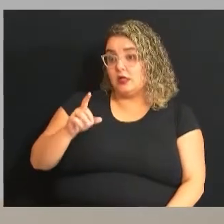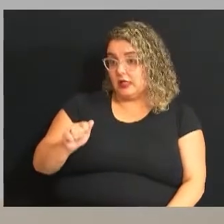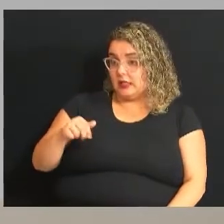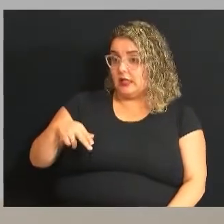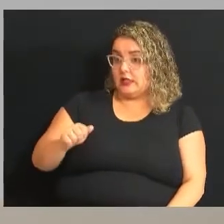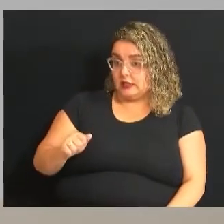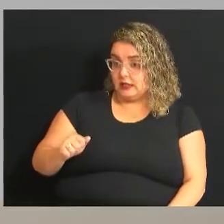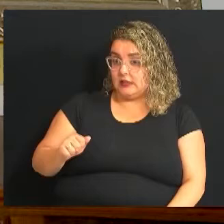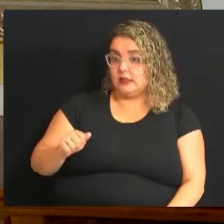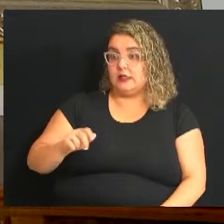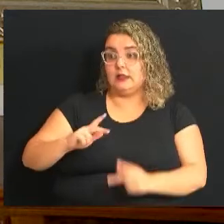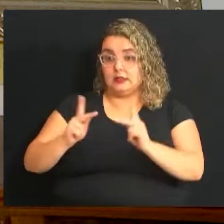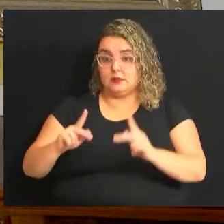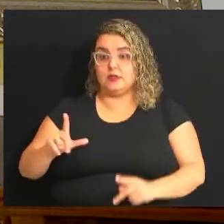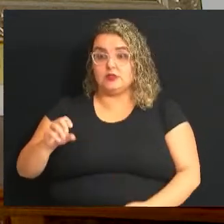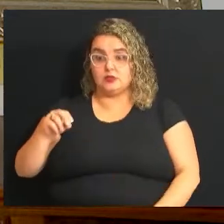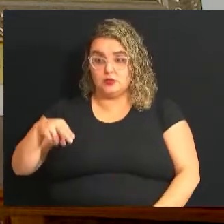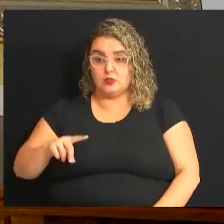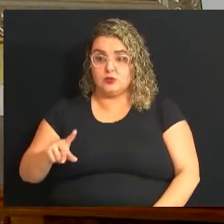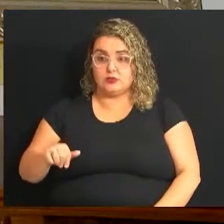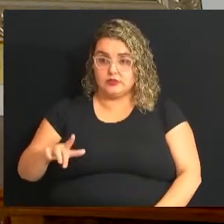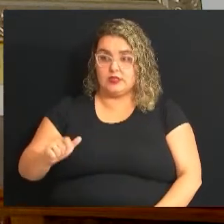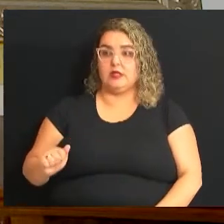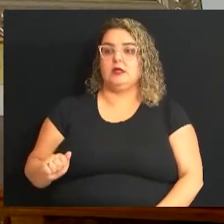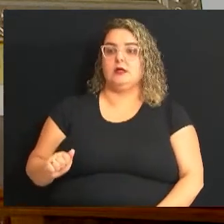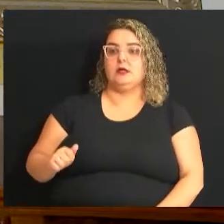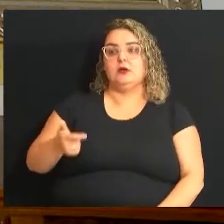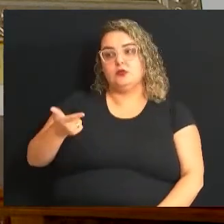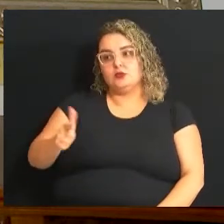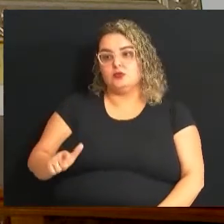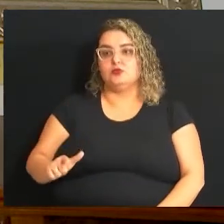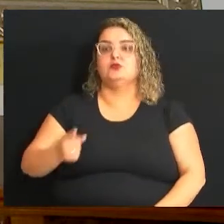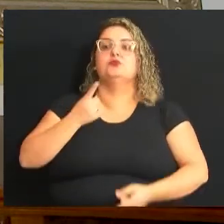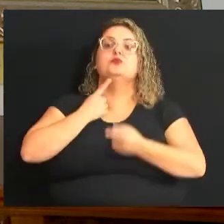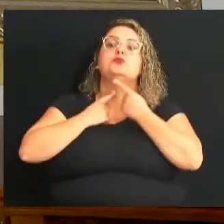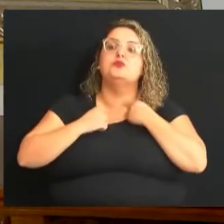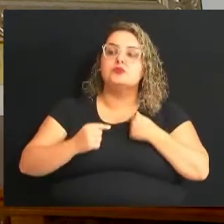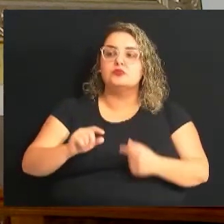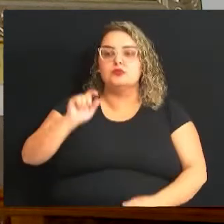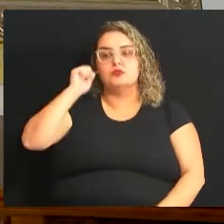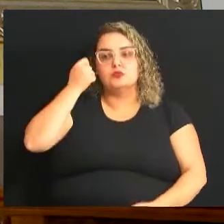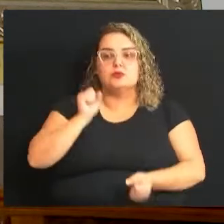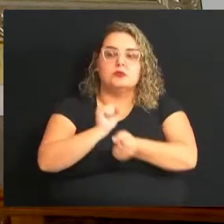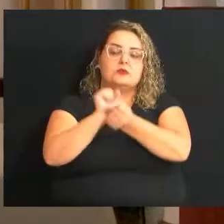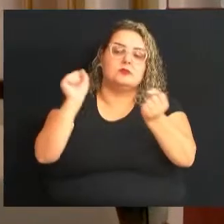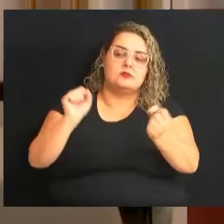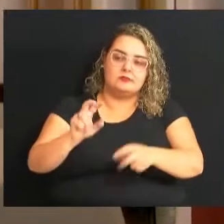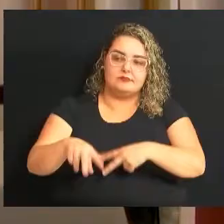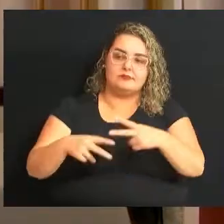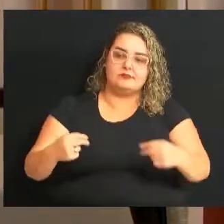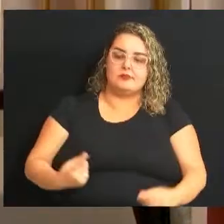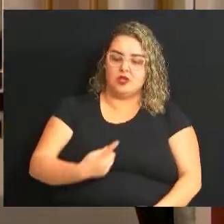Paz Gonzaga deu continuidade no desejo do escravo liberto e a inaugurou em